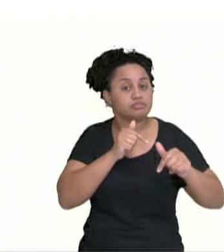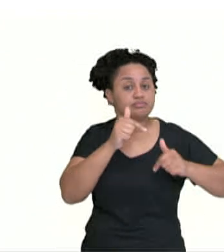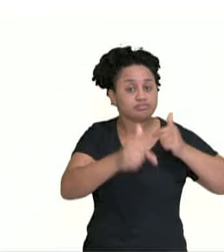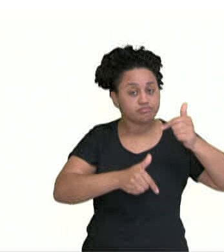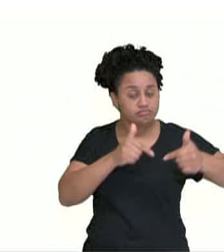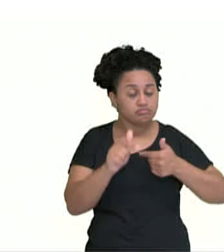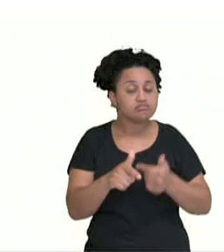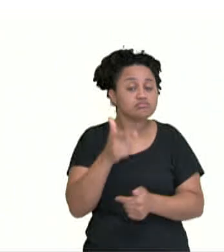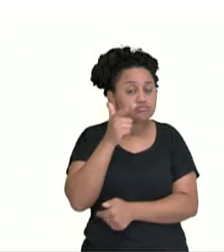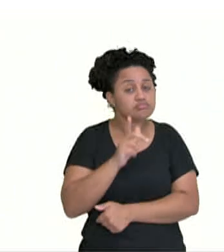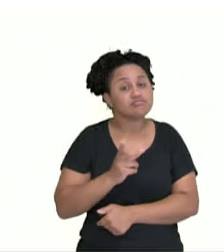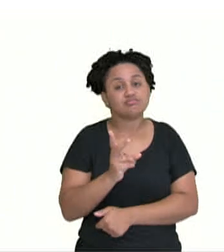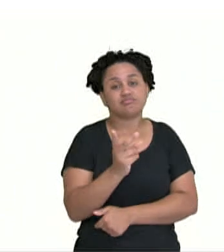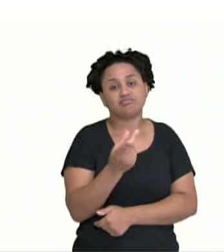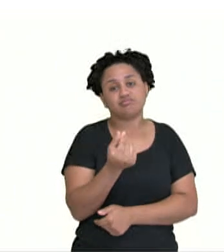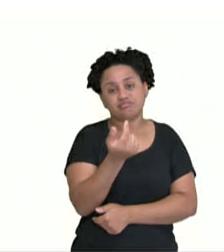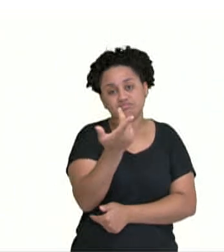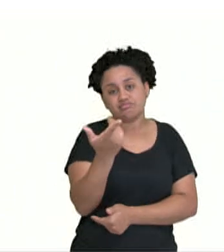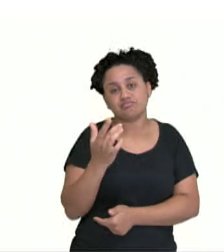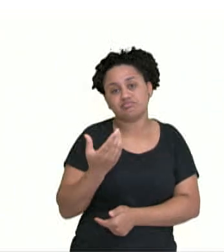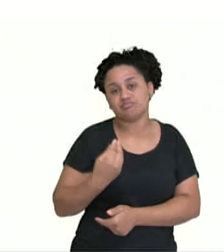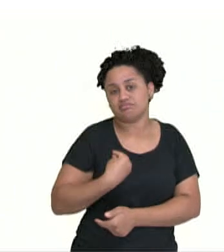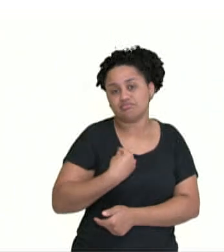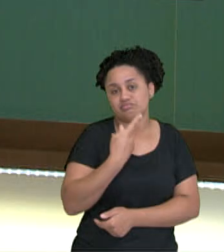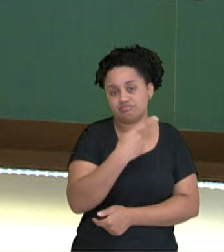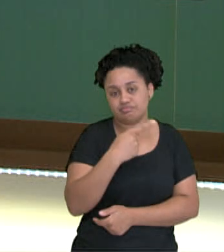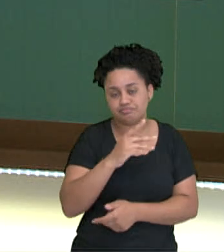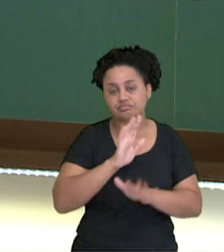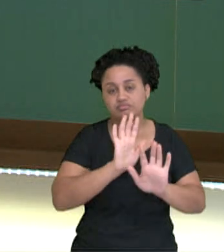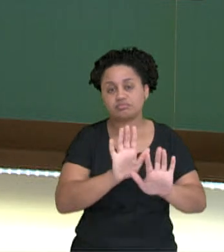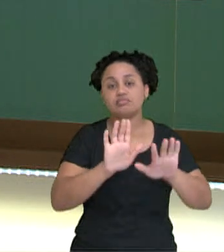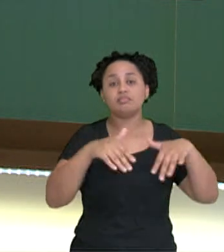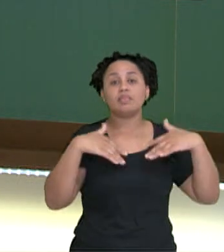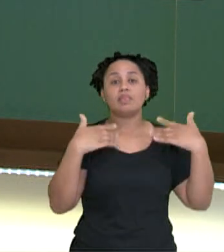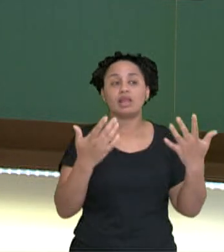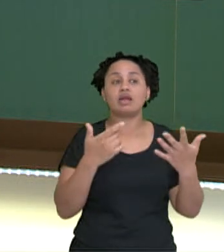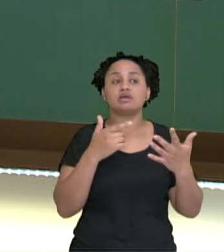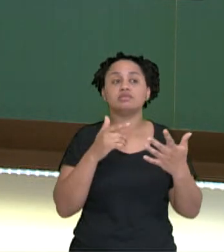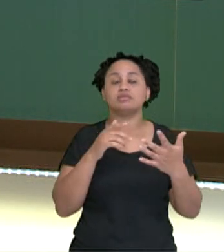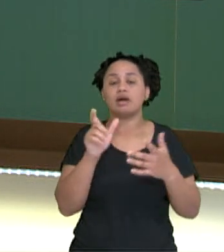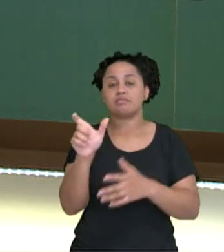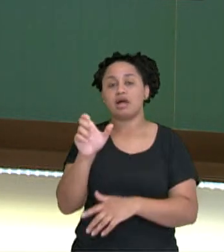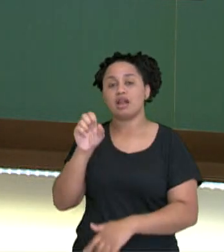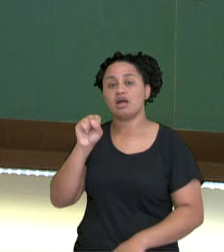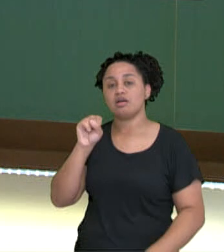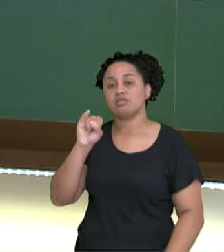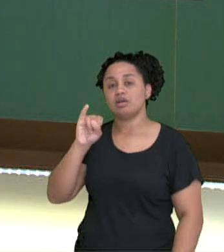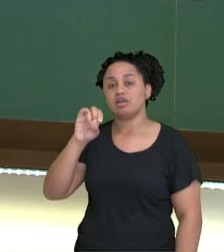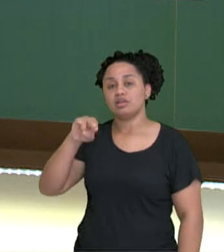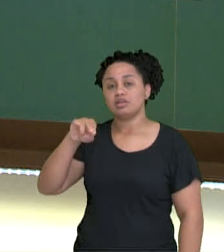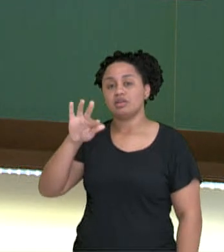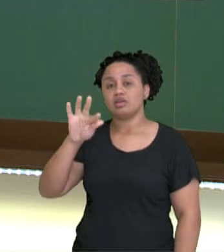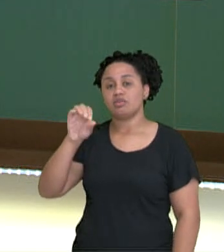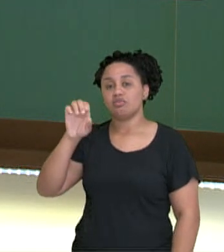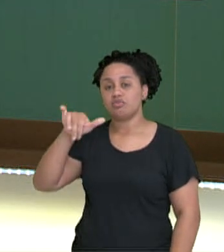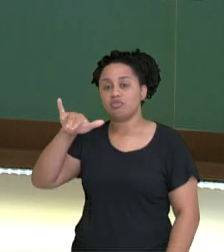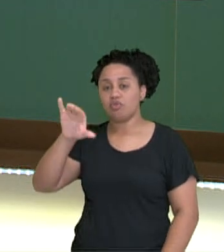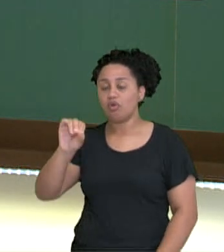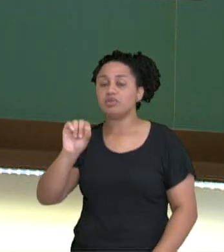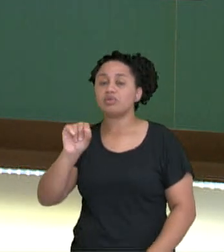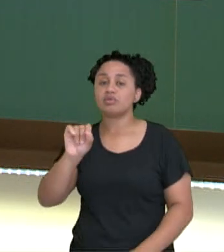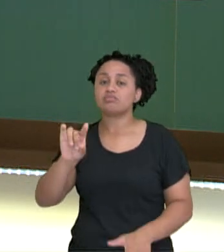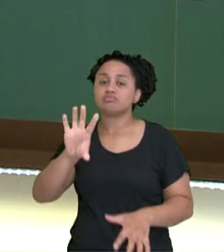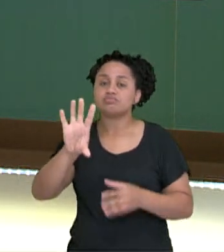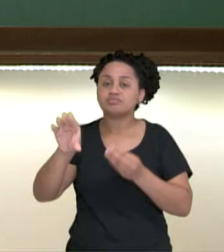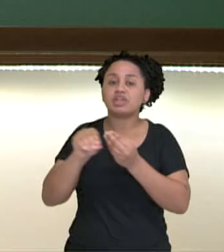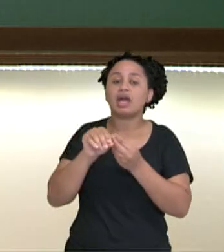para sobreviver, ok? E então, o termo sinfônico é aderido